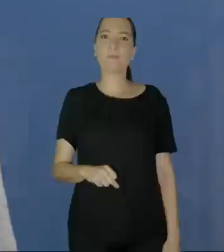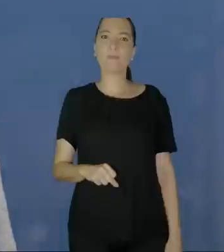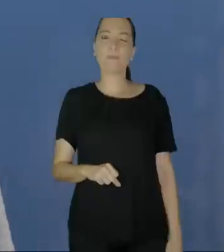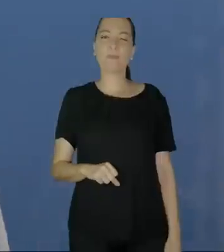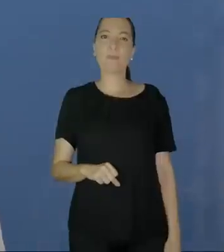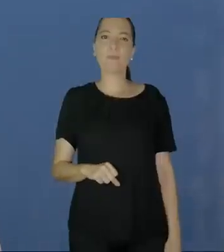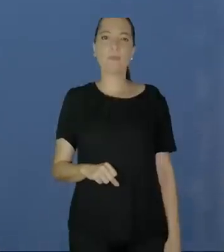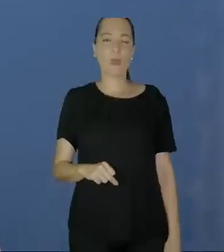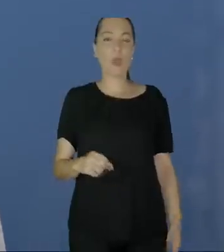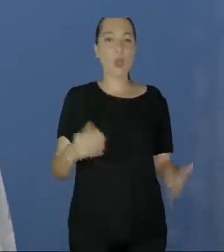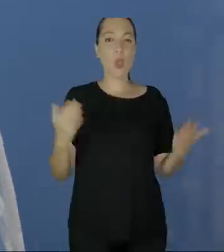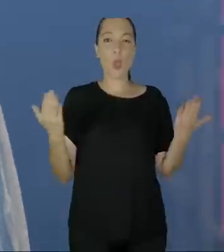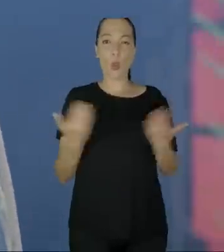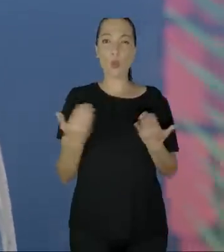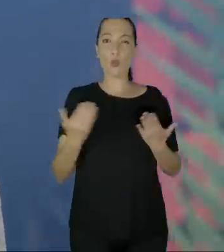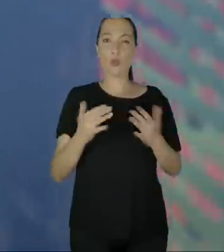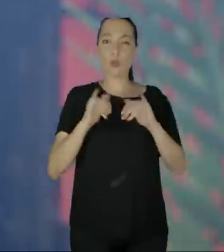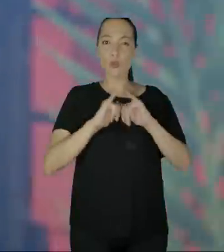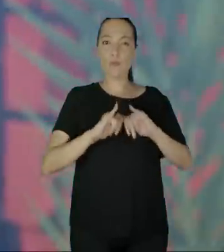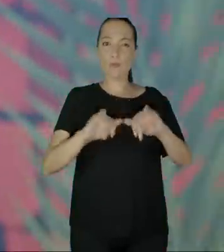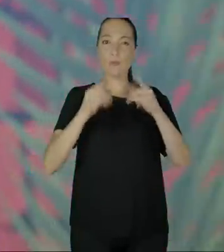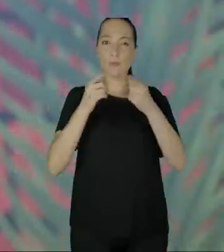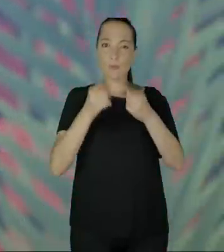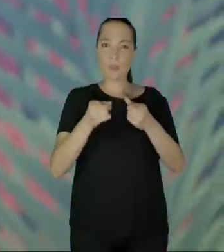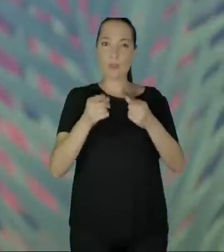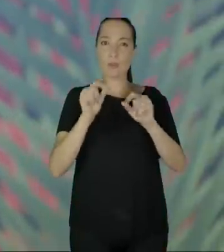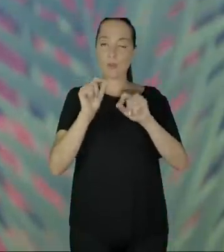E hoje vos digo, meus irmãos,